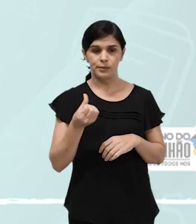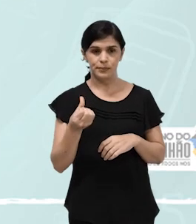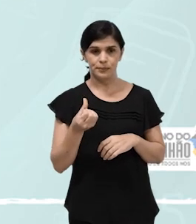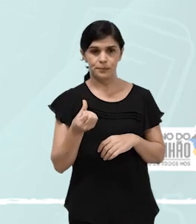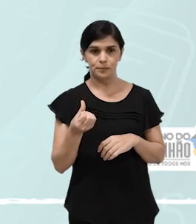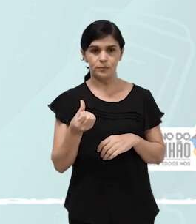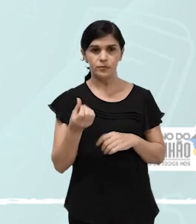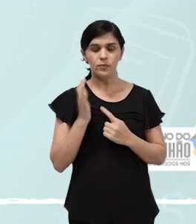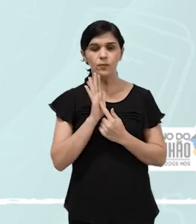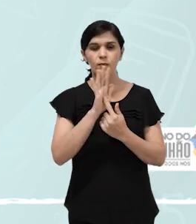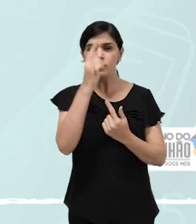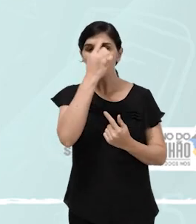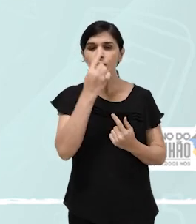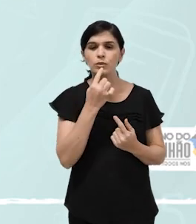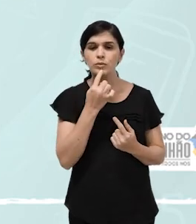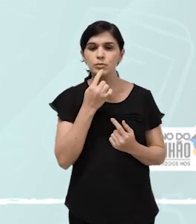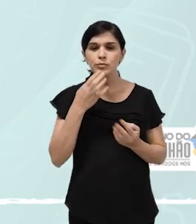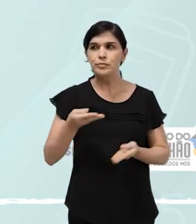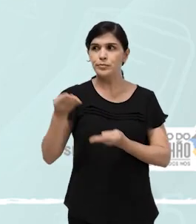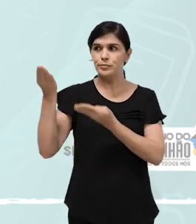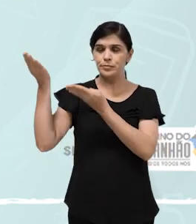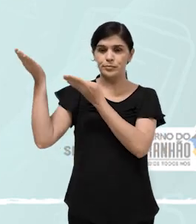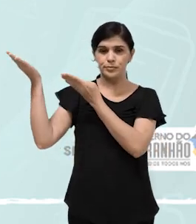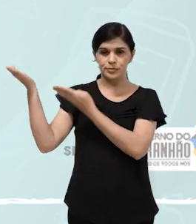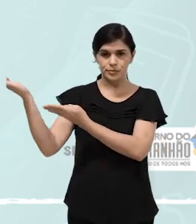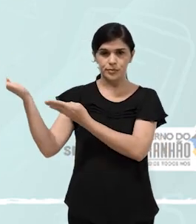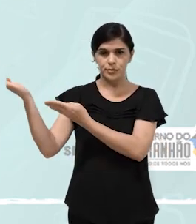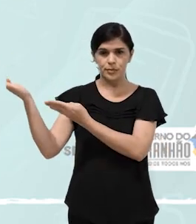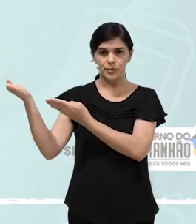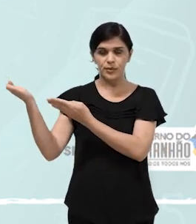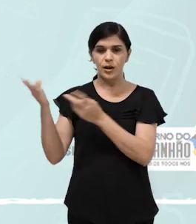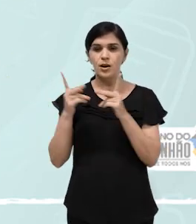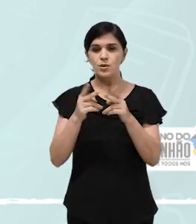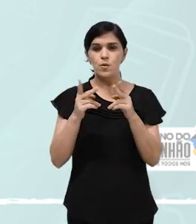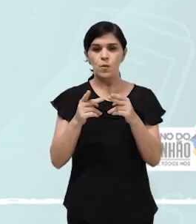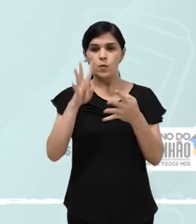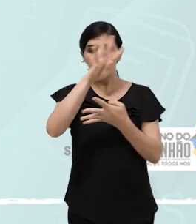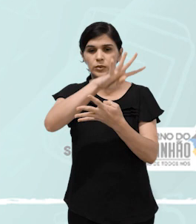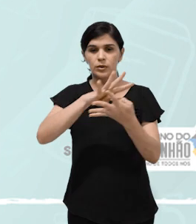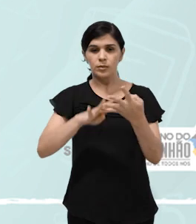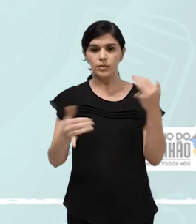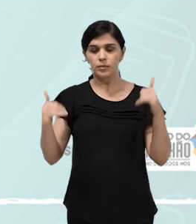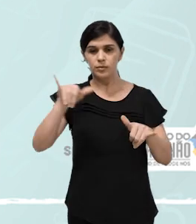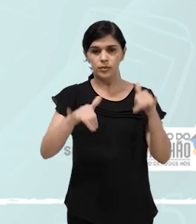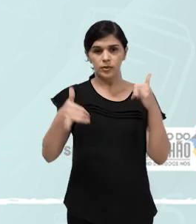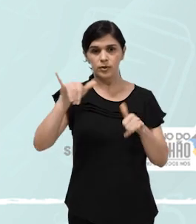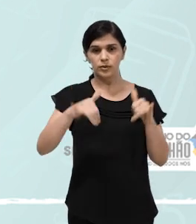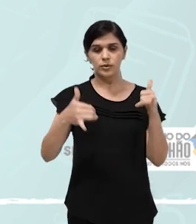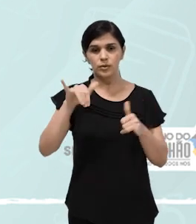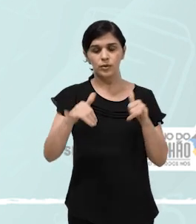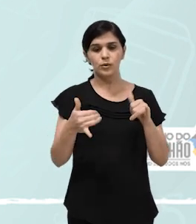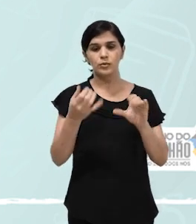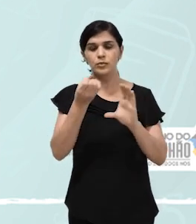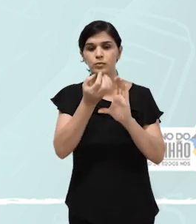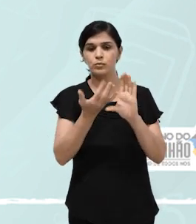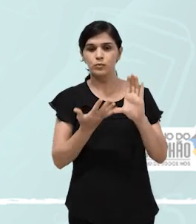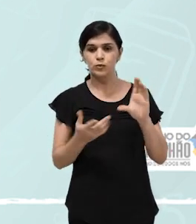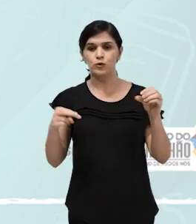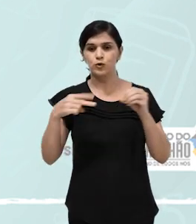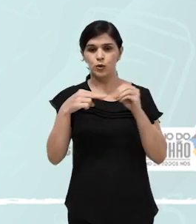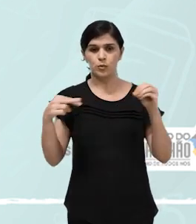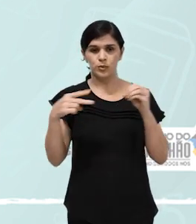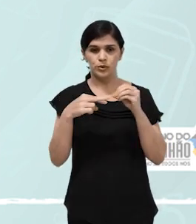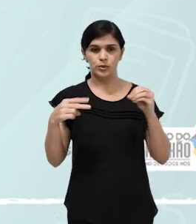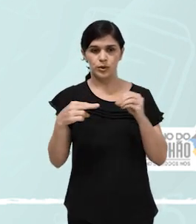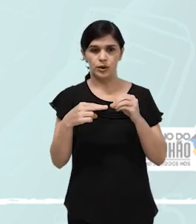a seguir, vocês estão observando na tela, referente à tabela periódica dos elementos. As setas 1 e 2